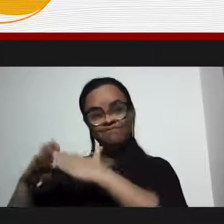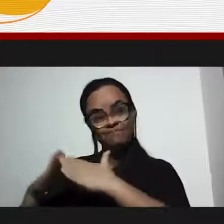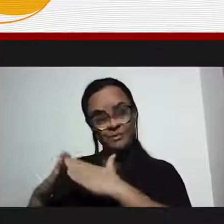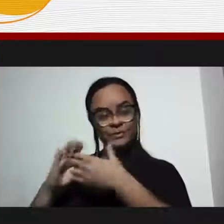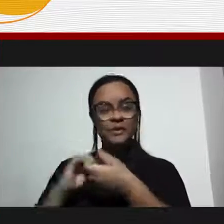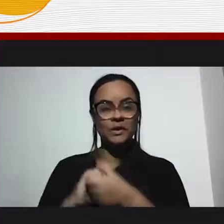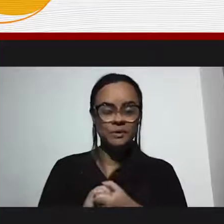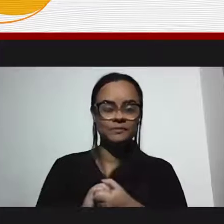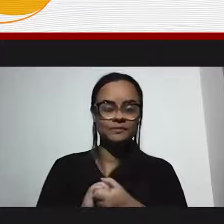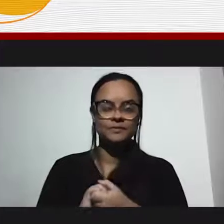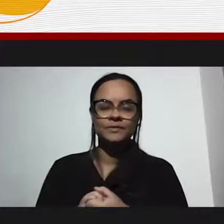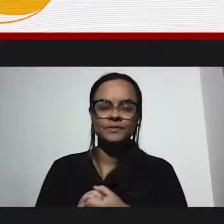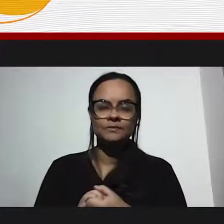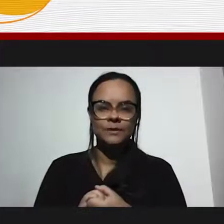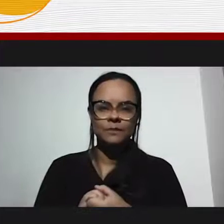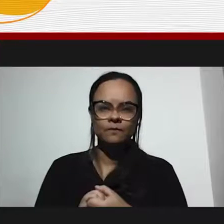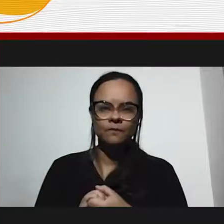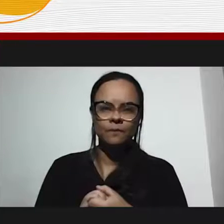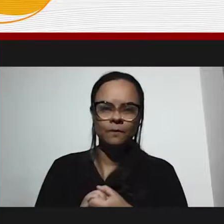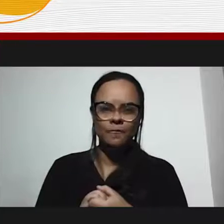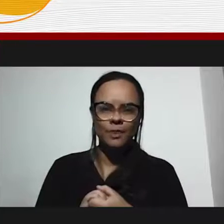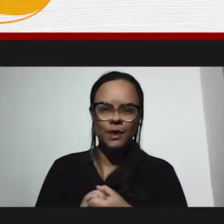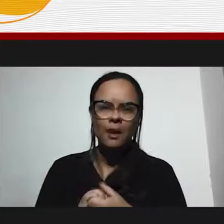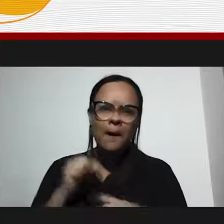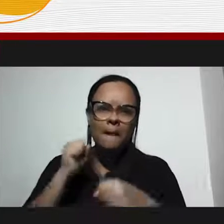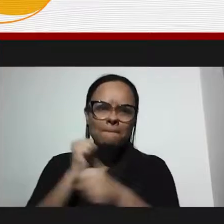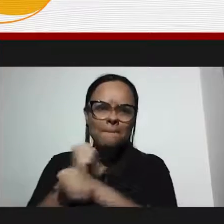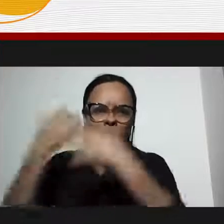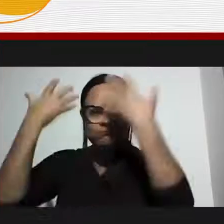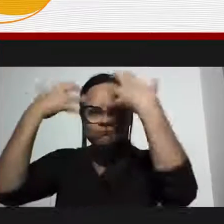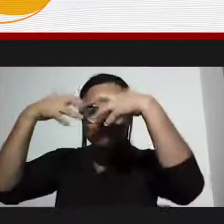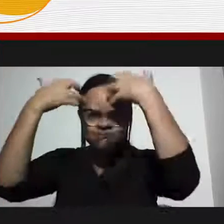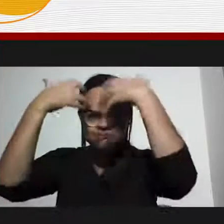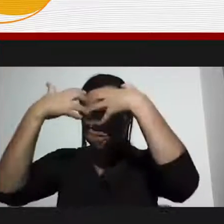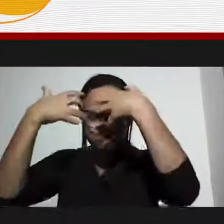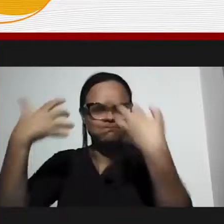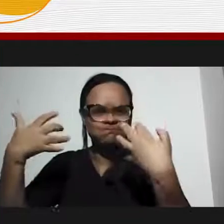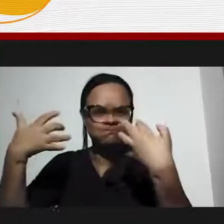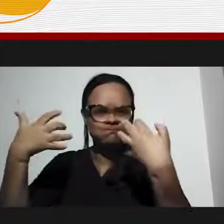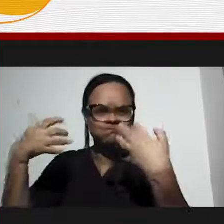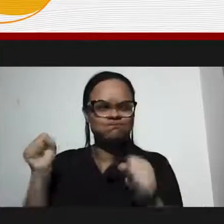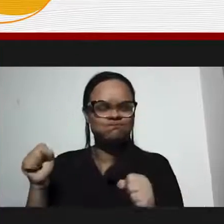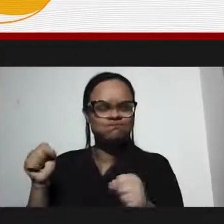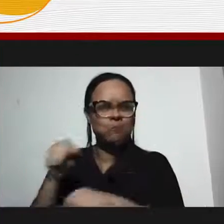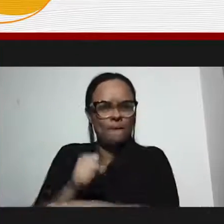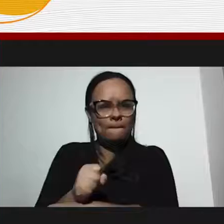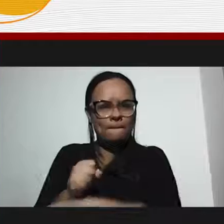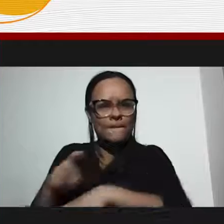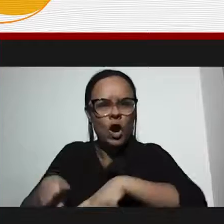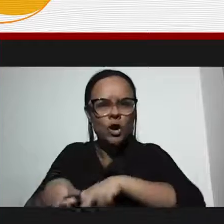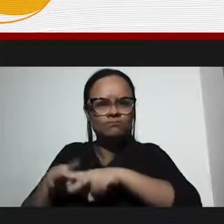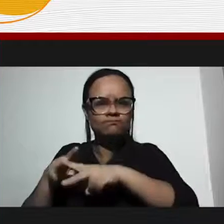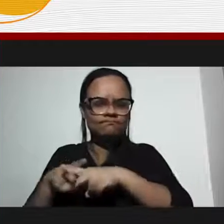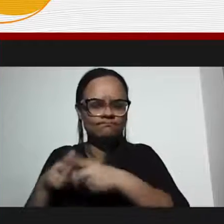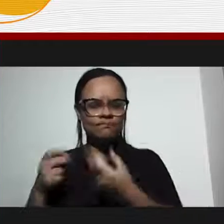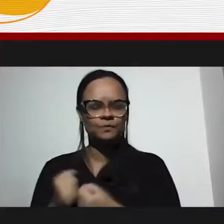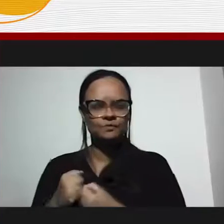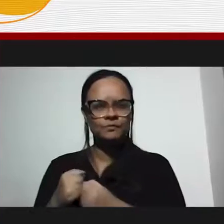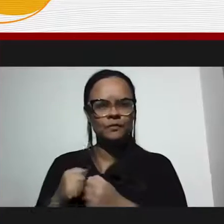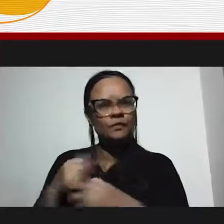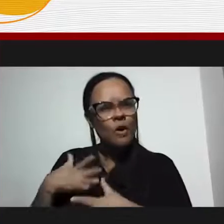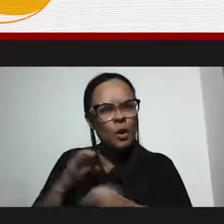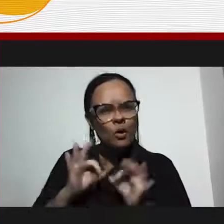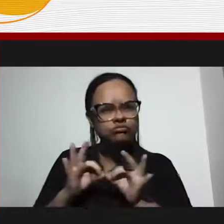e, em decorrência da minha paralisia cerebral, minhas pernas nasceram cruzadas e dobradas. E, ao longo da minha